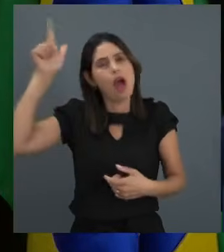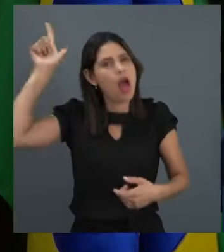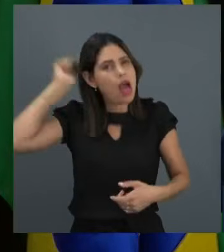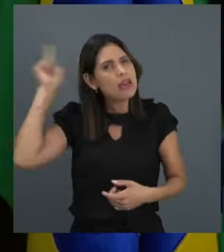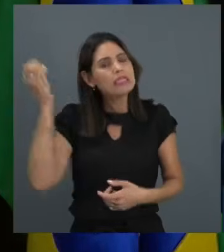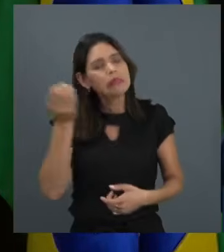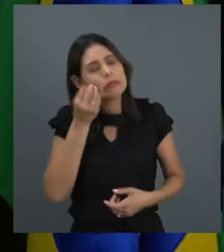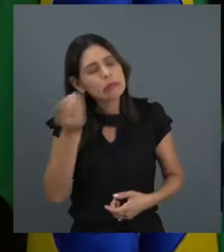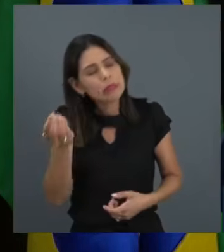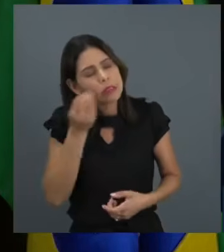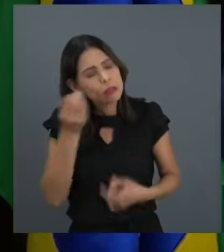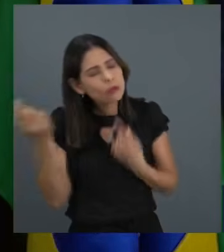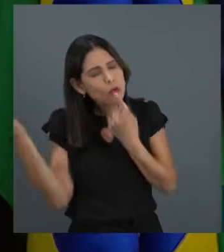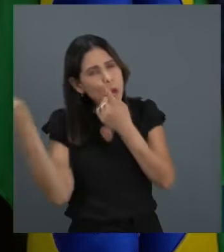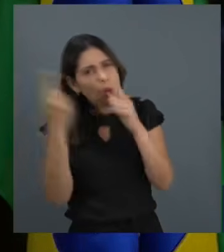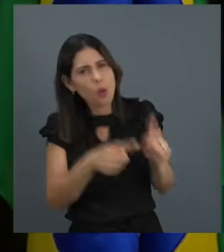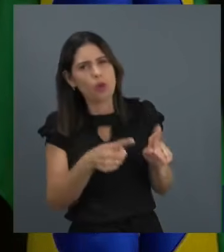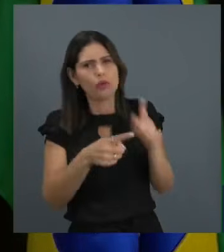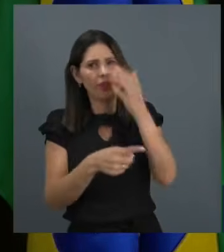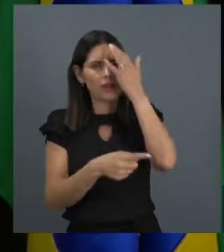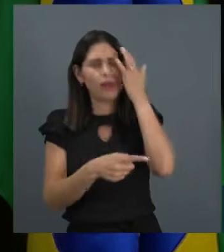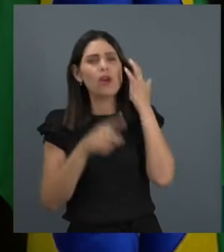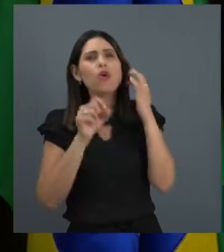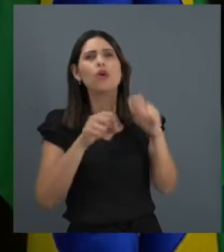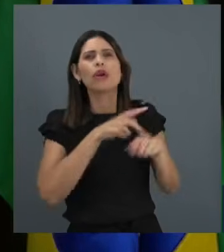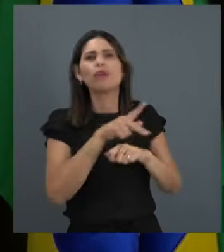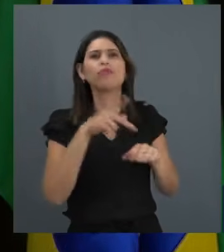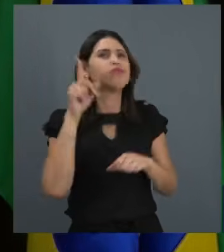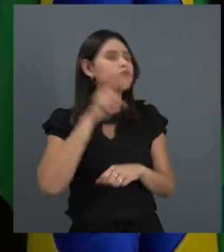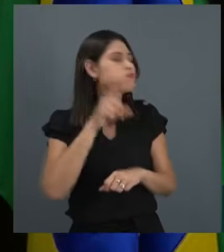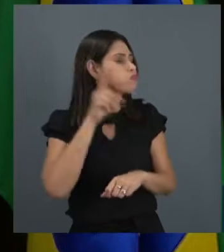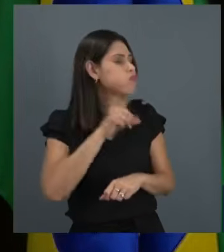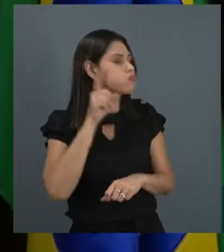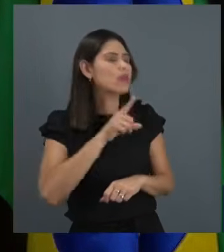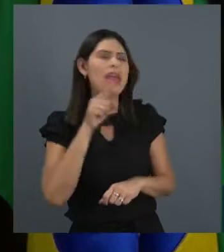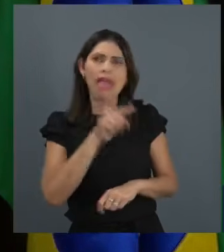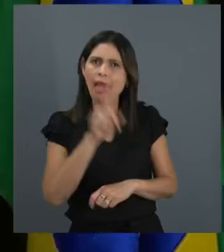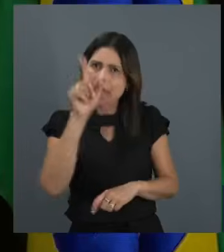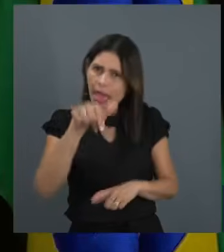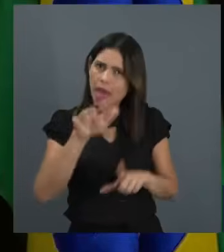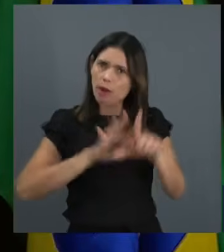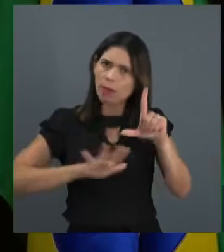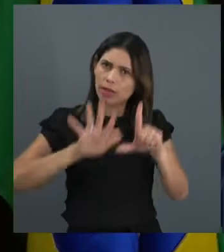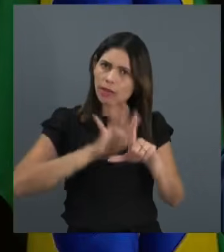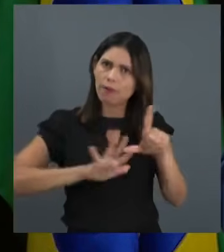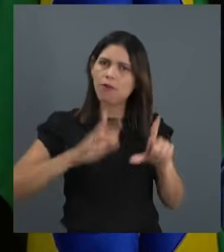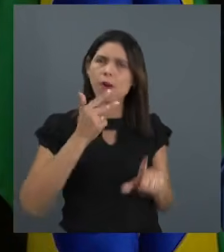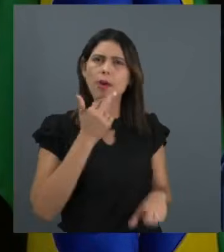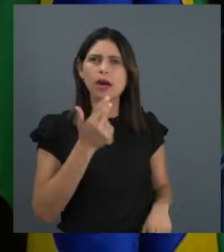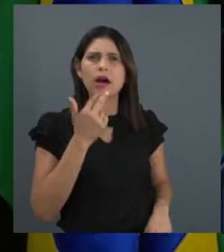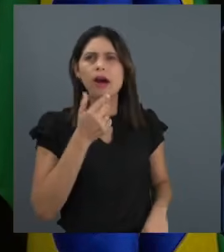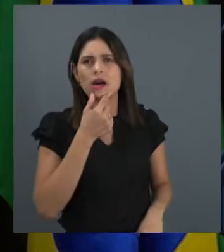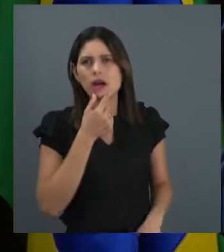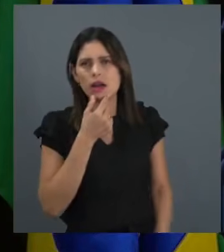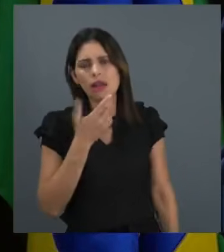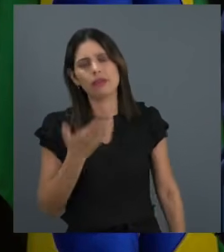soberania dos Estados Unidos, porque essa é uma plataforma americana. Aí quem começou essa história?